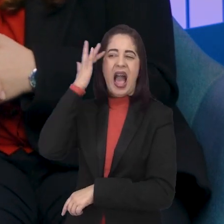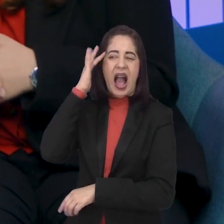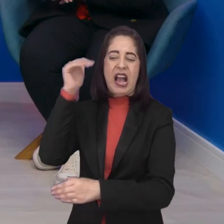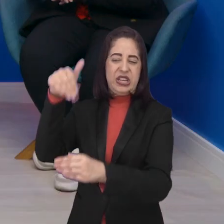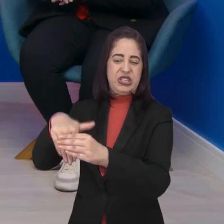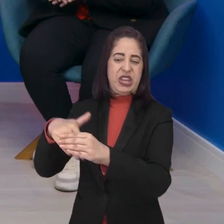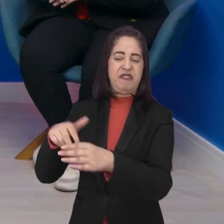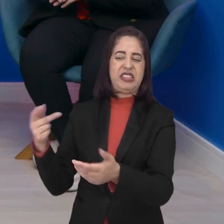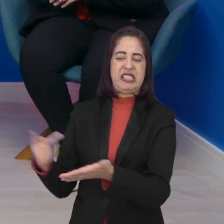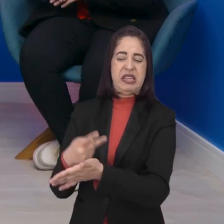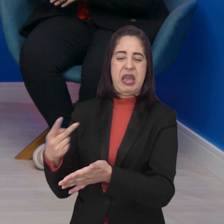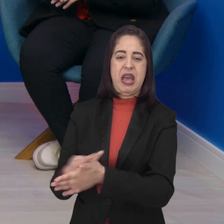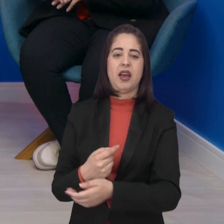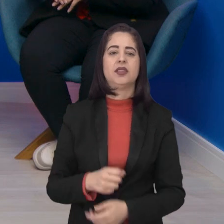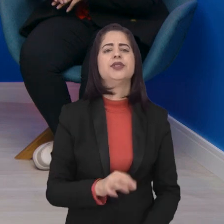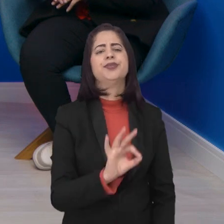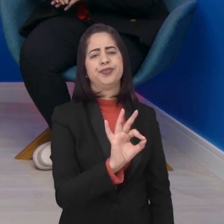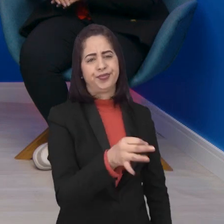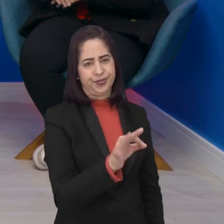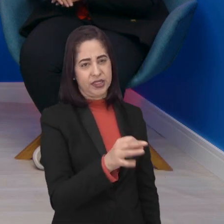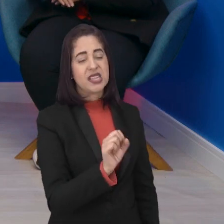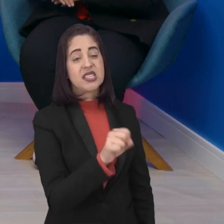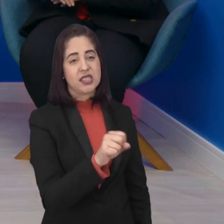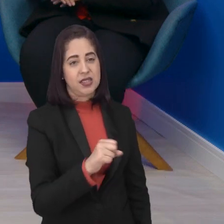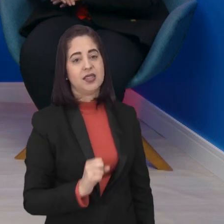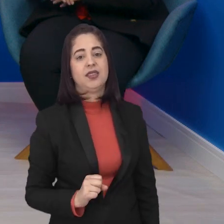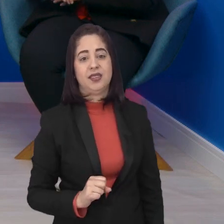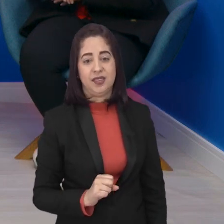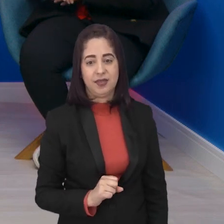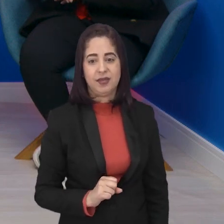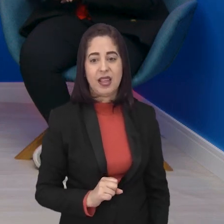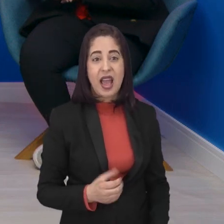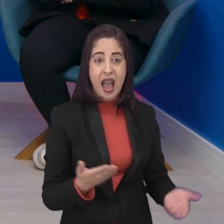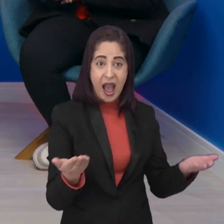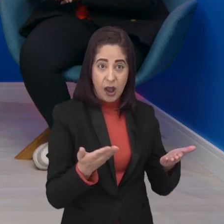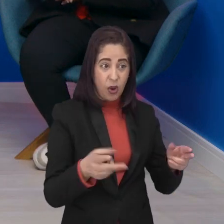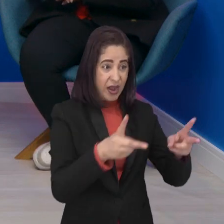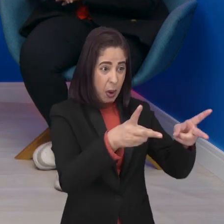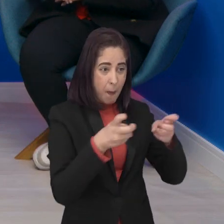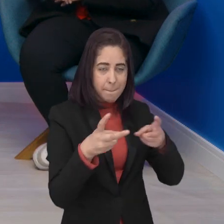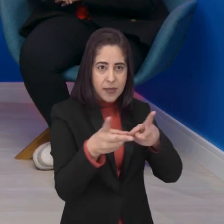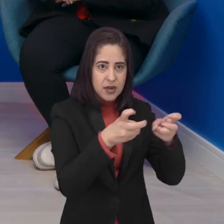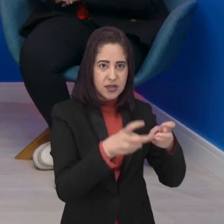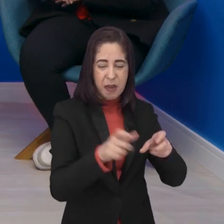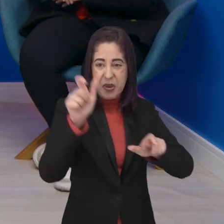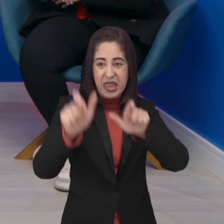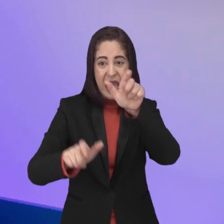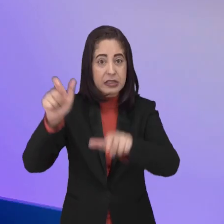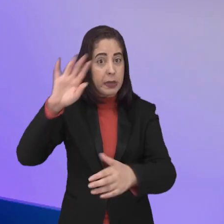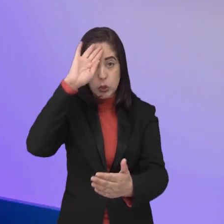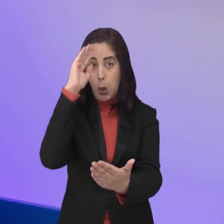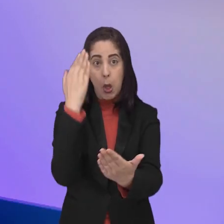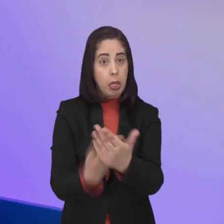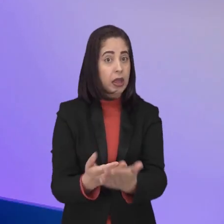eleições? Eu acredito que sim, que a gente está vivendo um ambiente de incredulidade. A gente